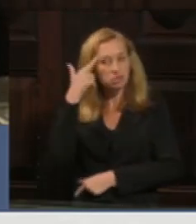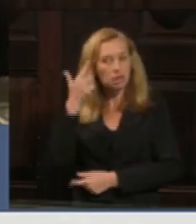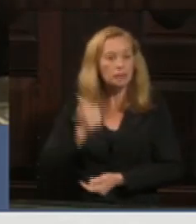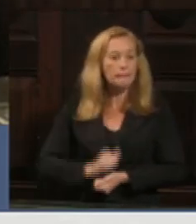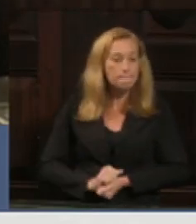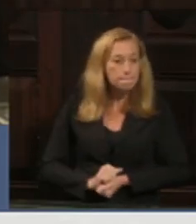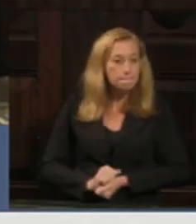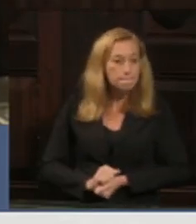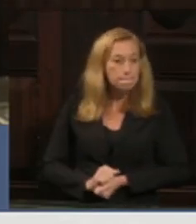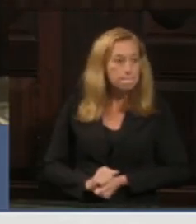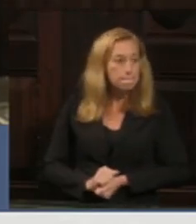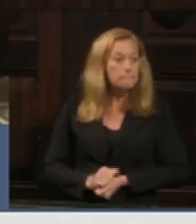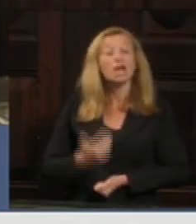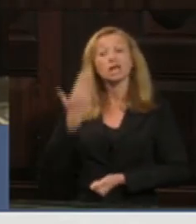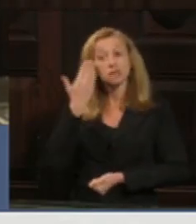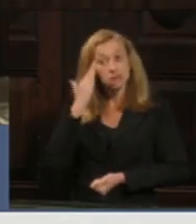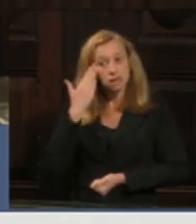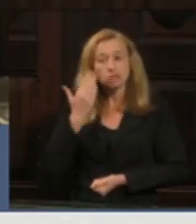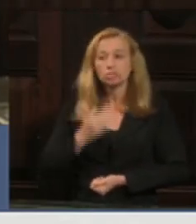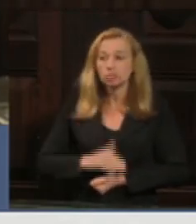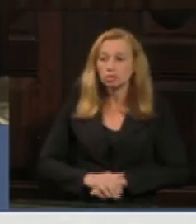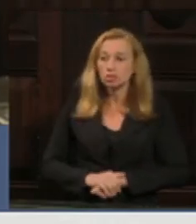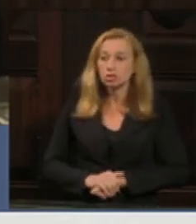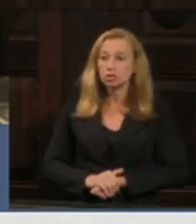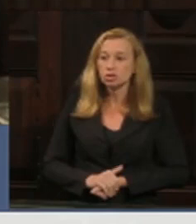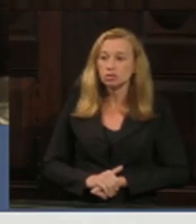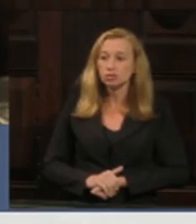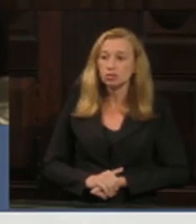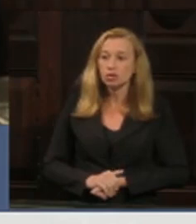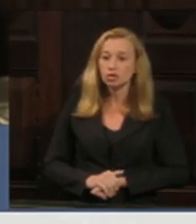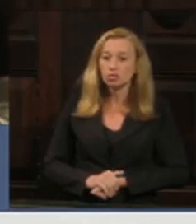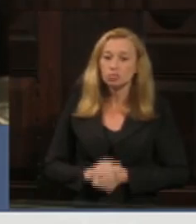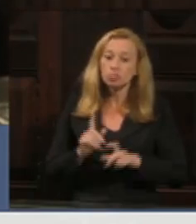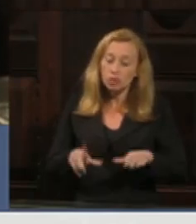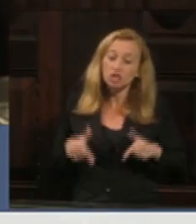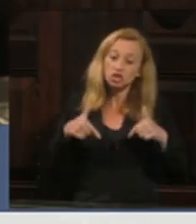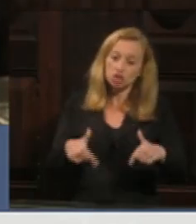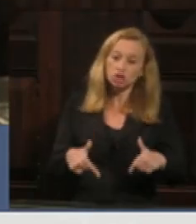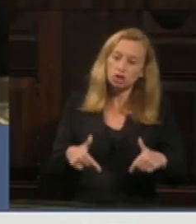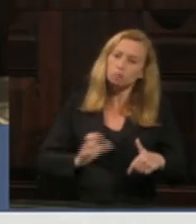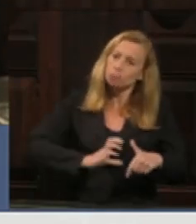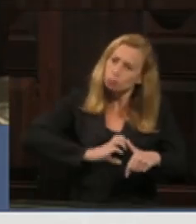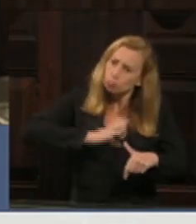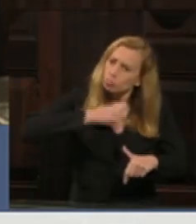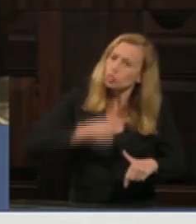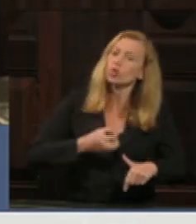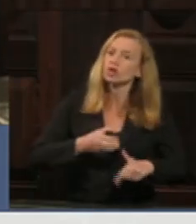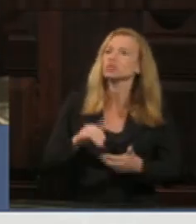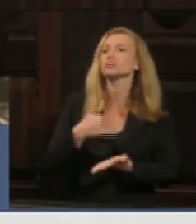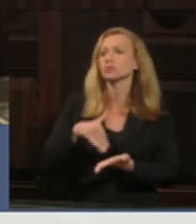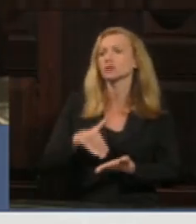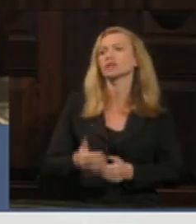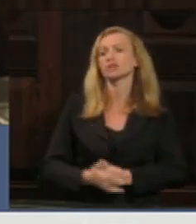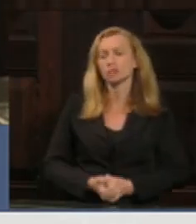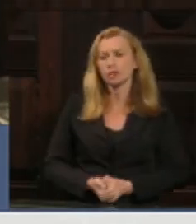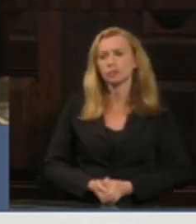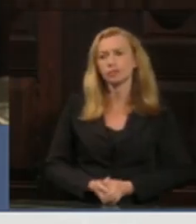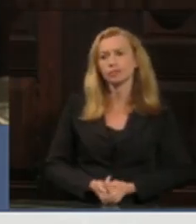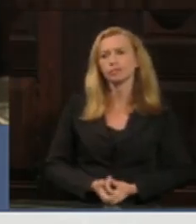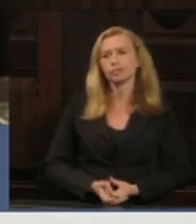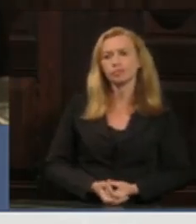Eu entendo que foi uma atitude corajosa do secretário,